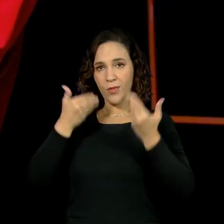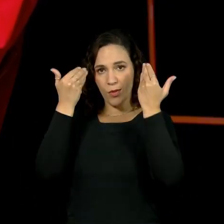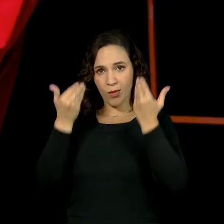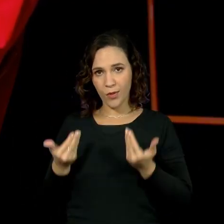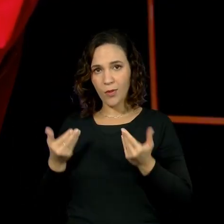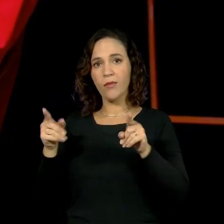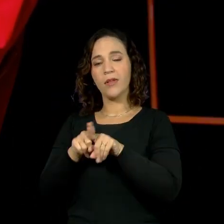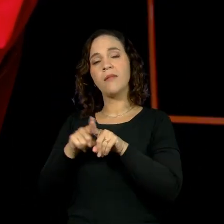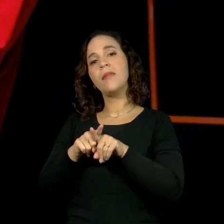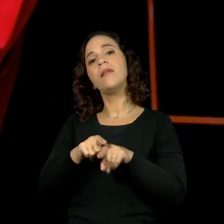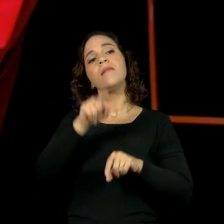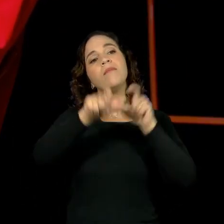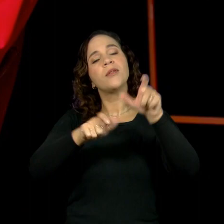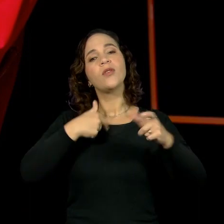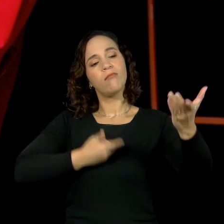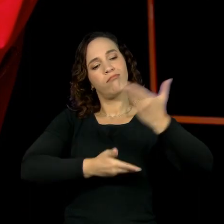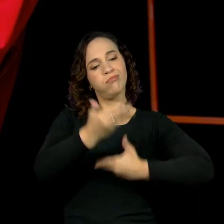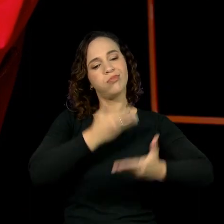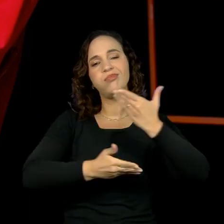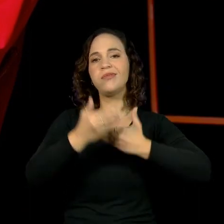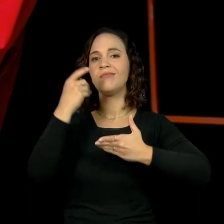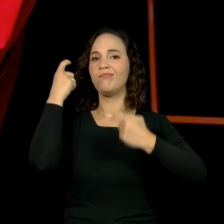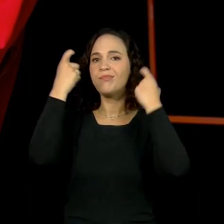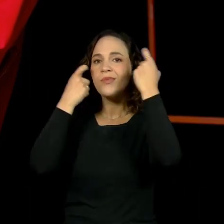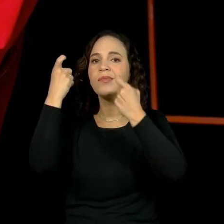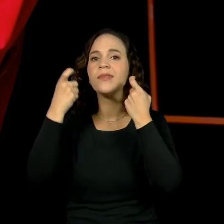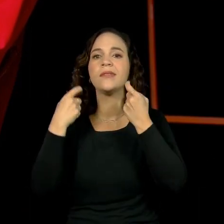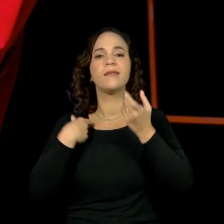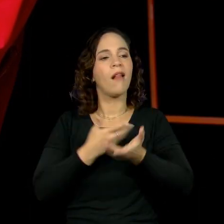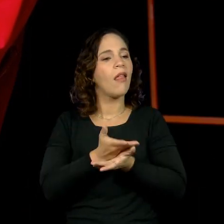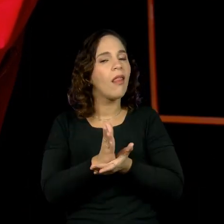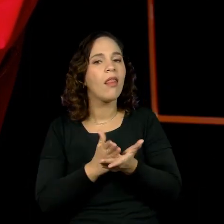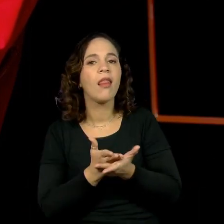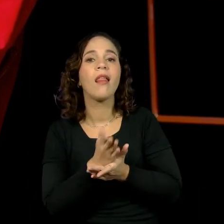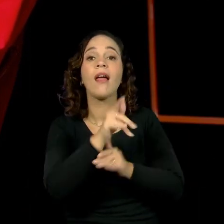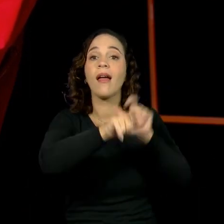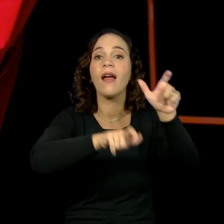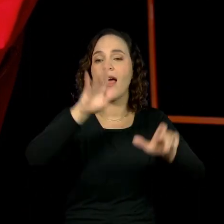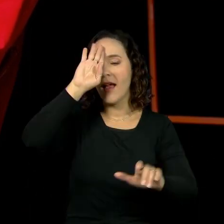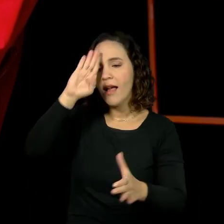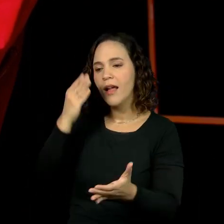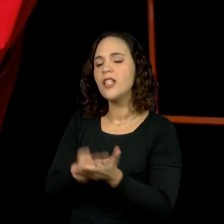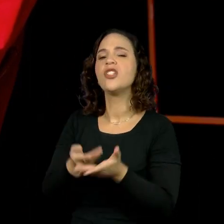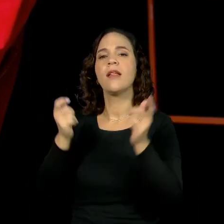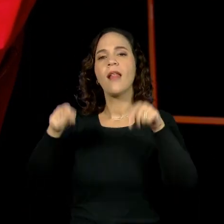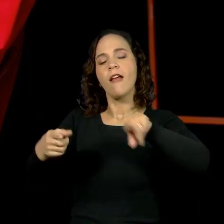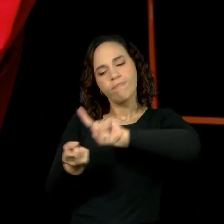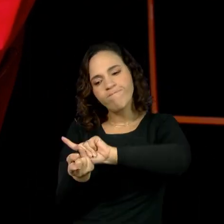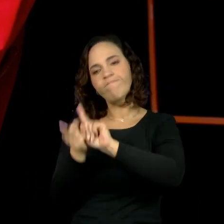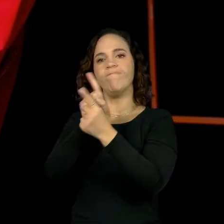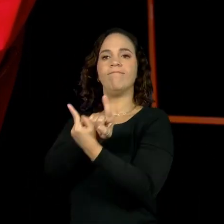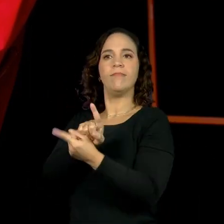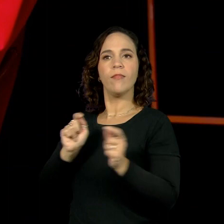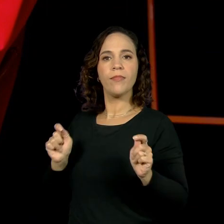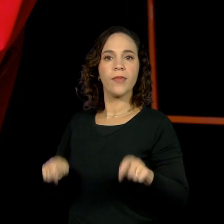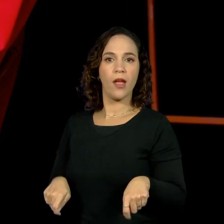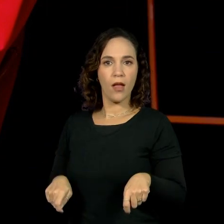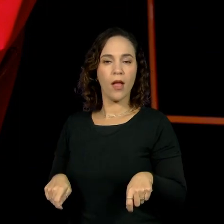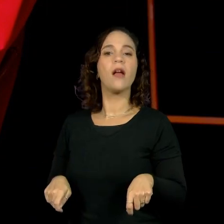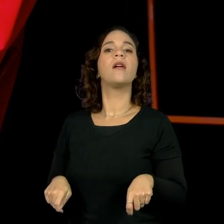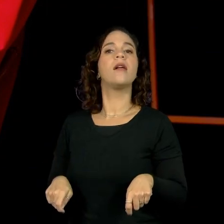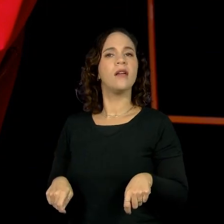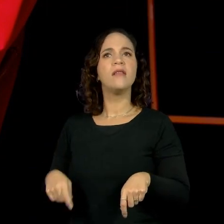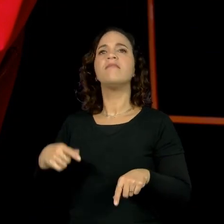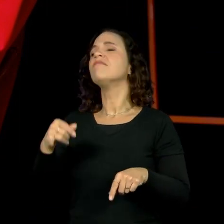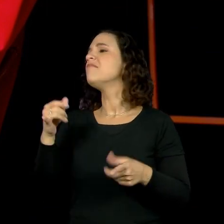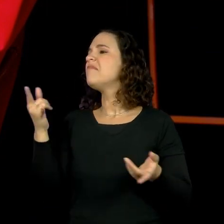quais eu divido minhas preocupações, que ainda sonham, que acreditam que é possível a gente reverter esta coisa